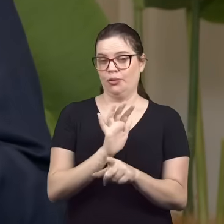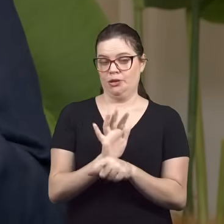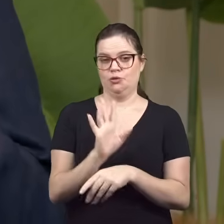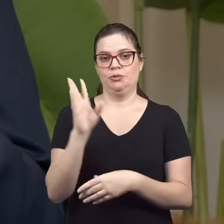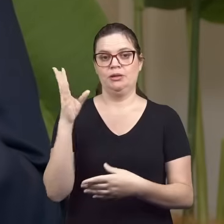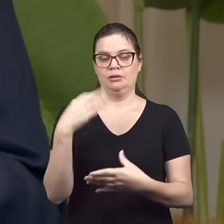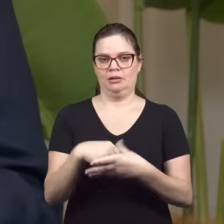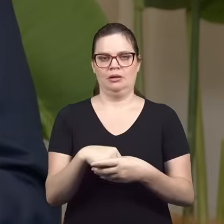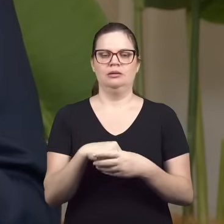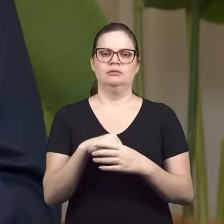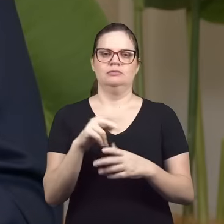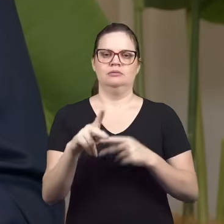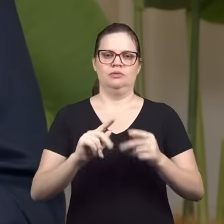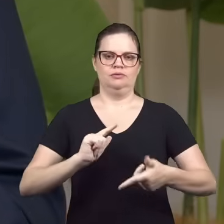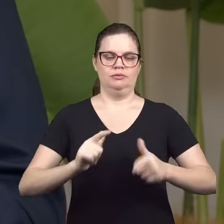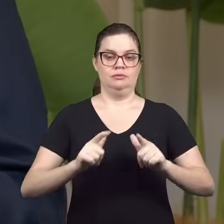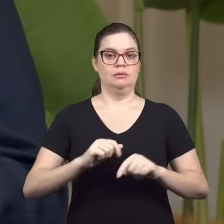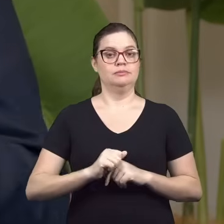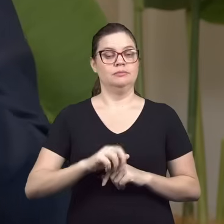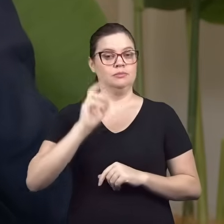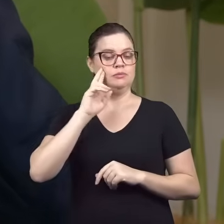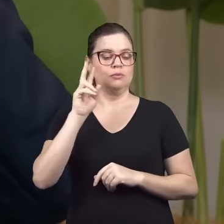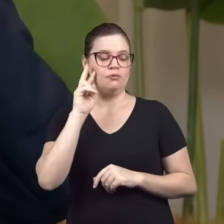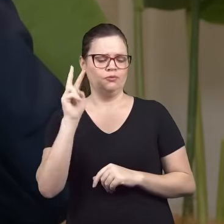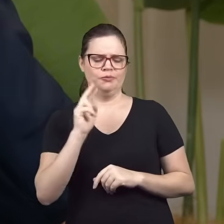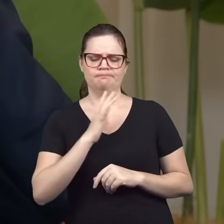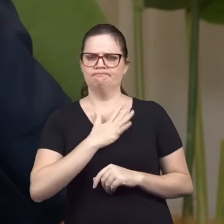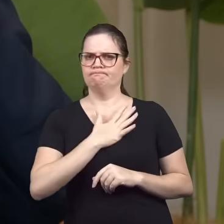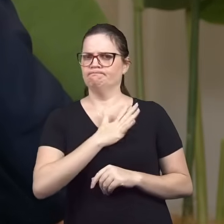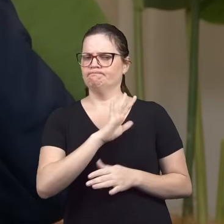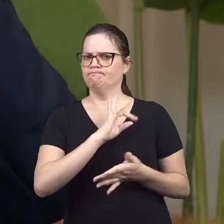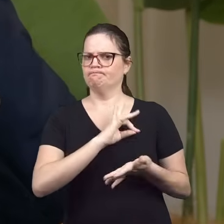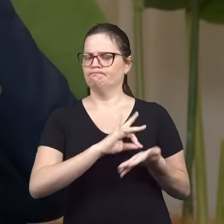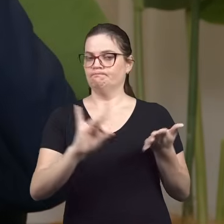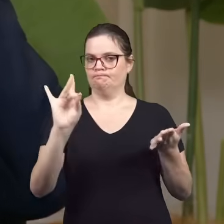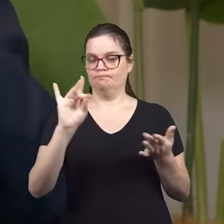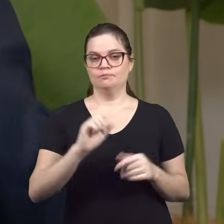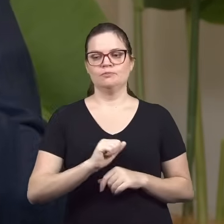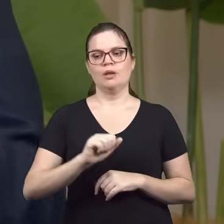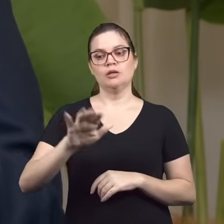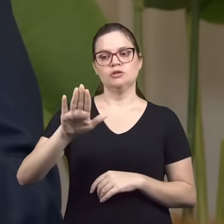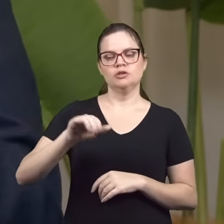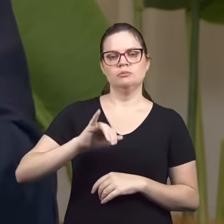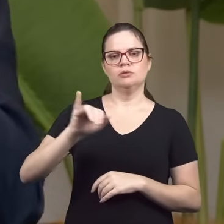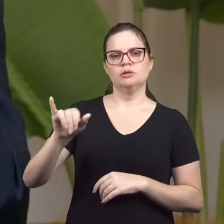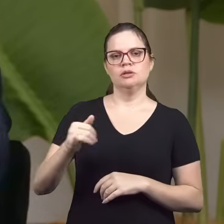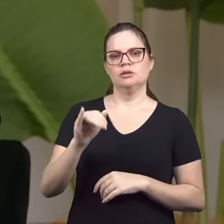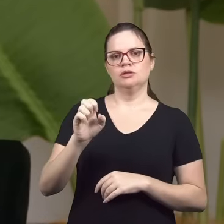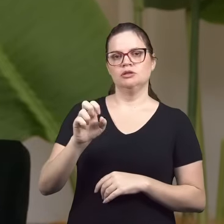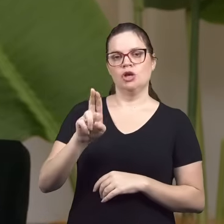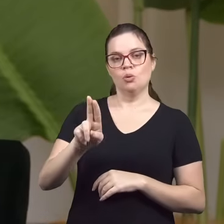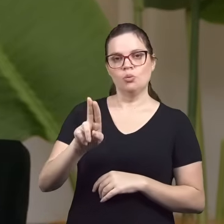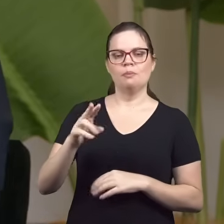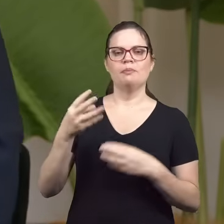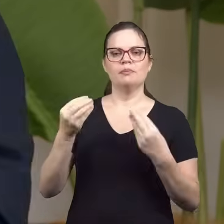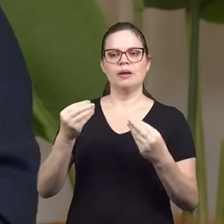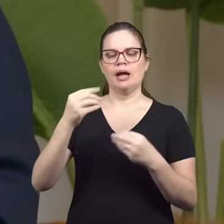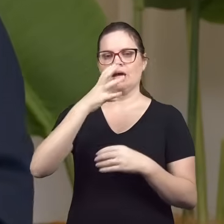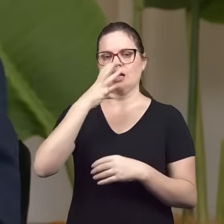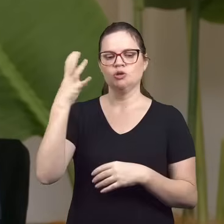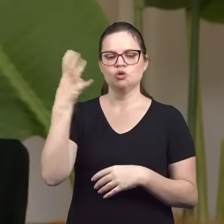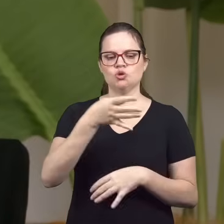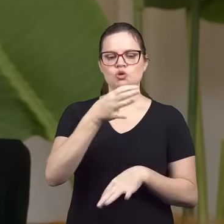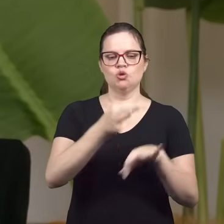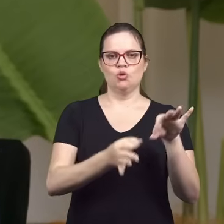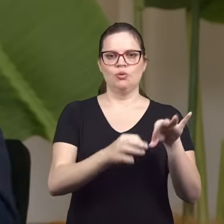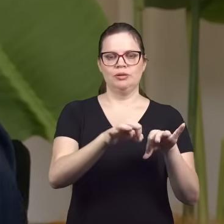aquilo desagradou demais ao Senhor. Então o Senhor levantou Jeú para executar um juízo contra a casa